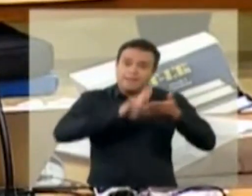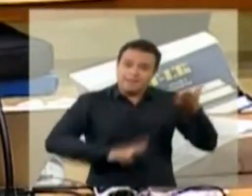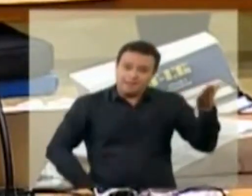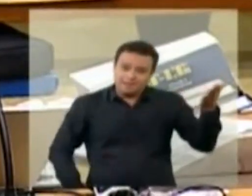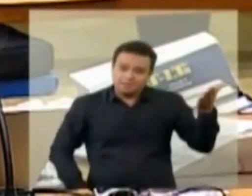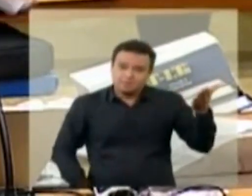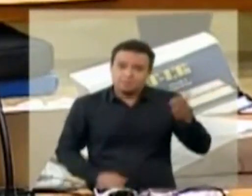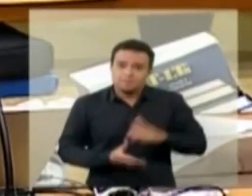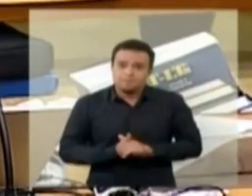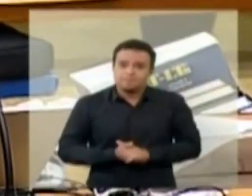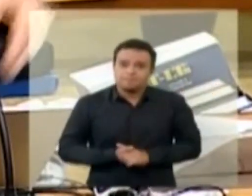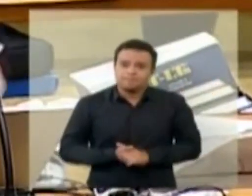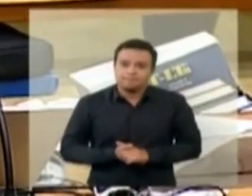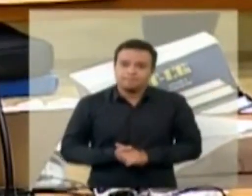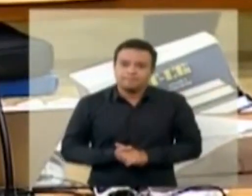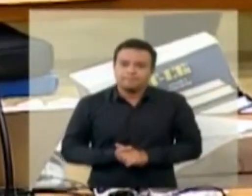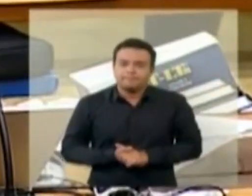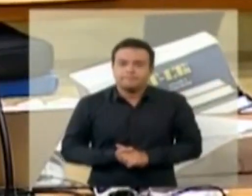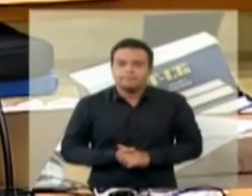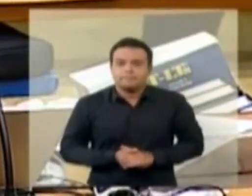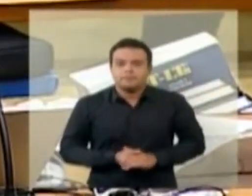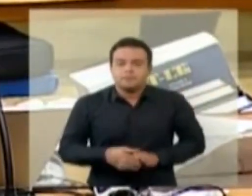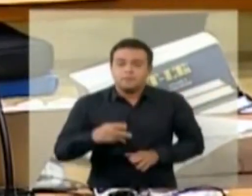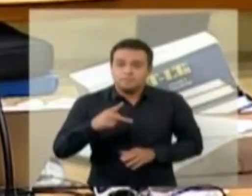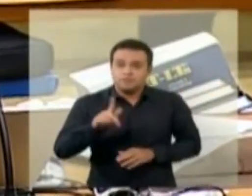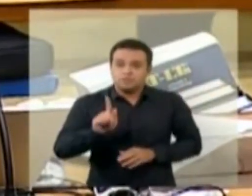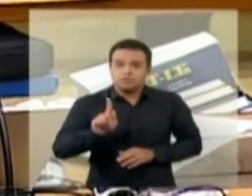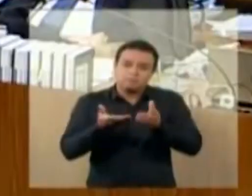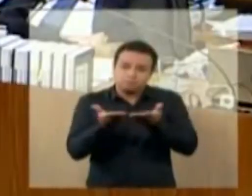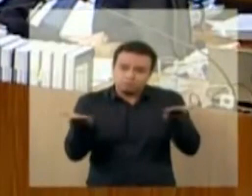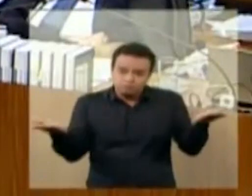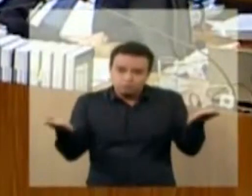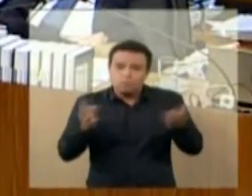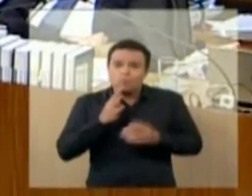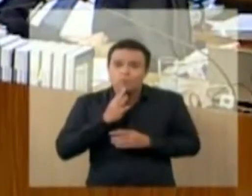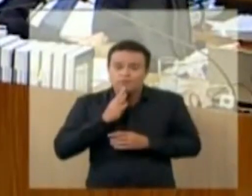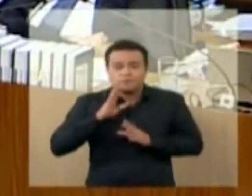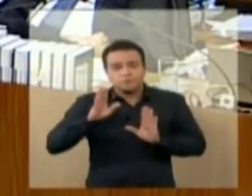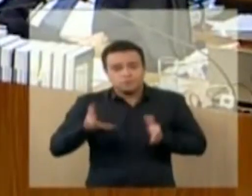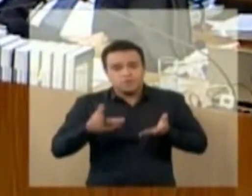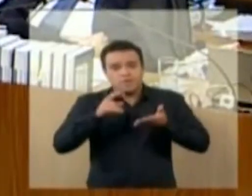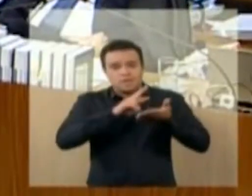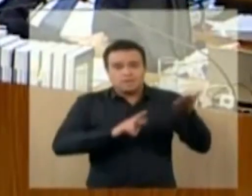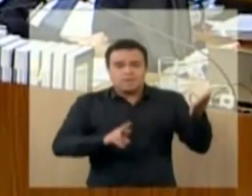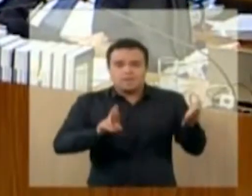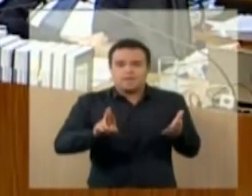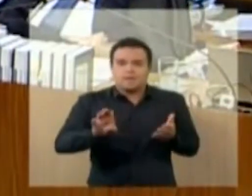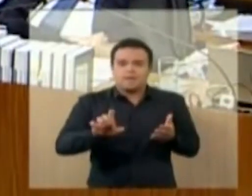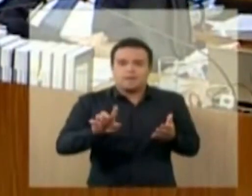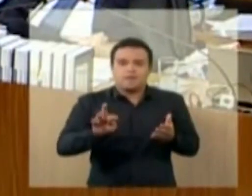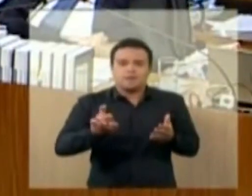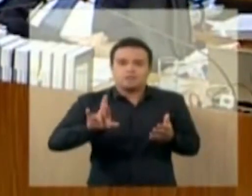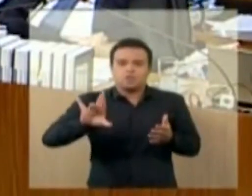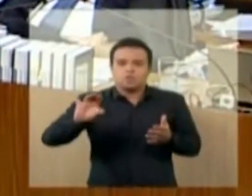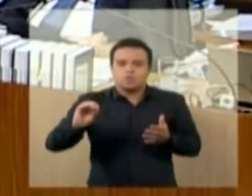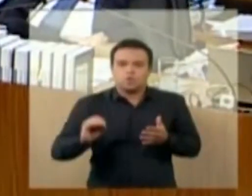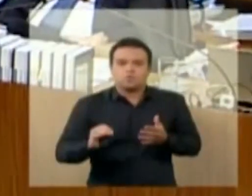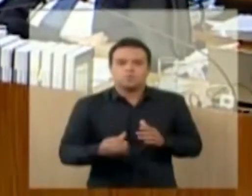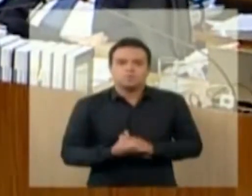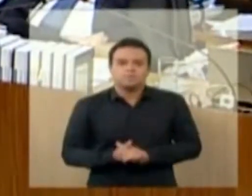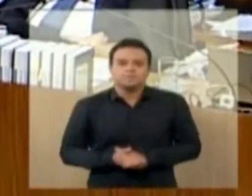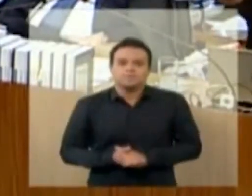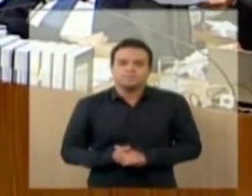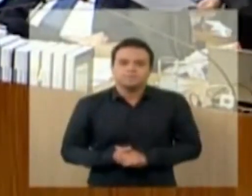dados sensíveis de candidatos, como endereço residencial. A prioridade, destacou Edson Fachin, é a